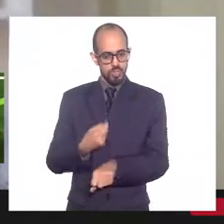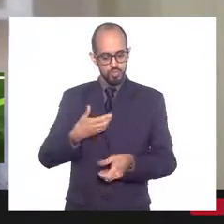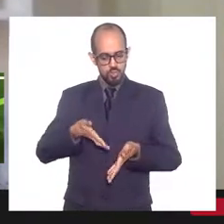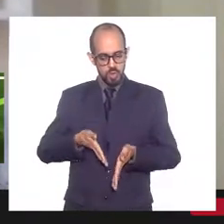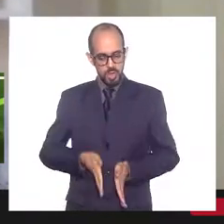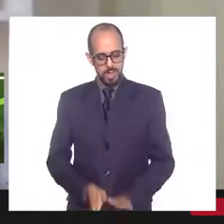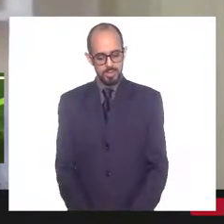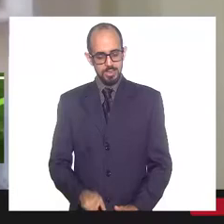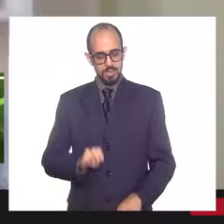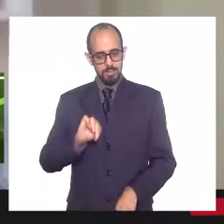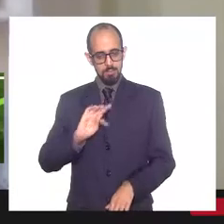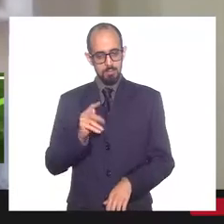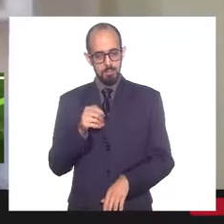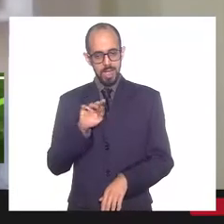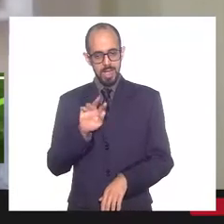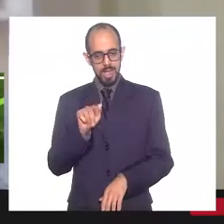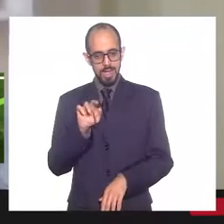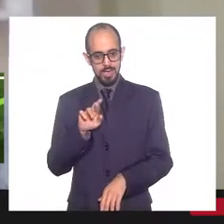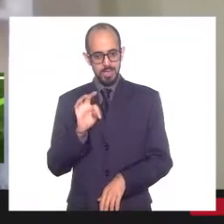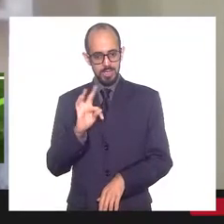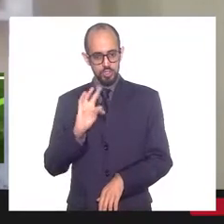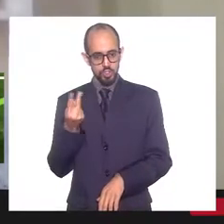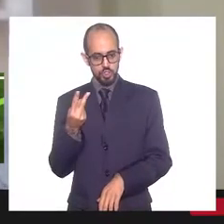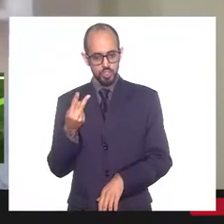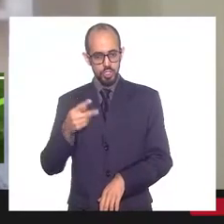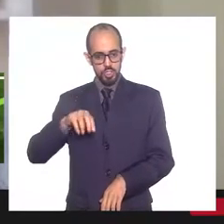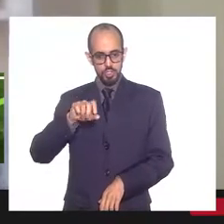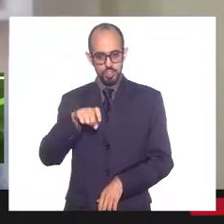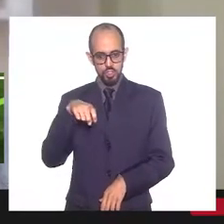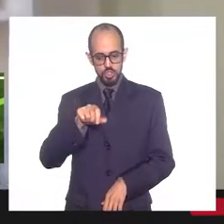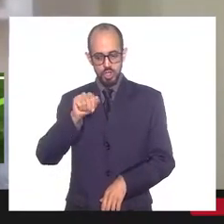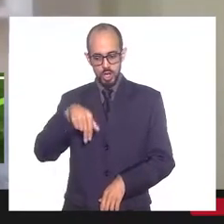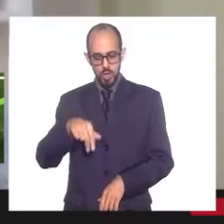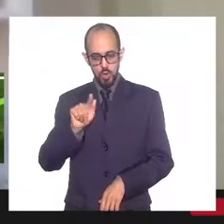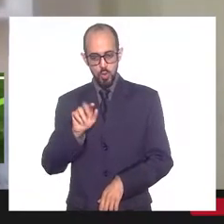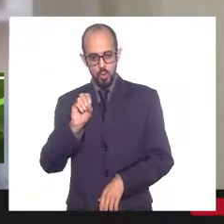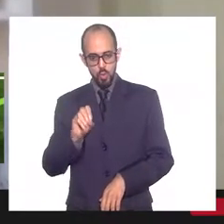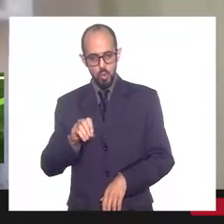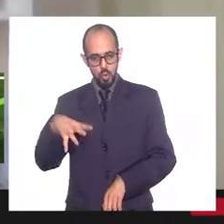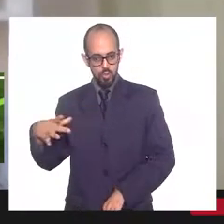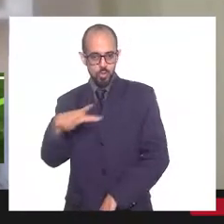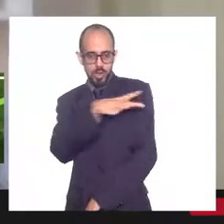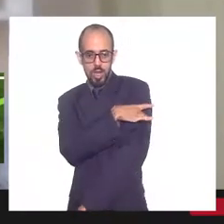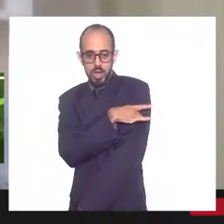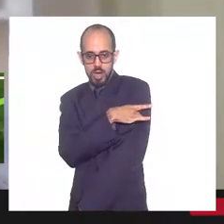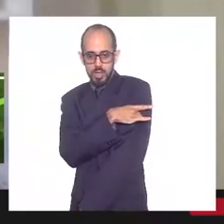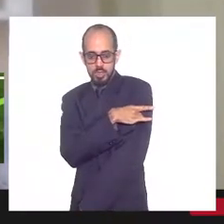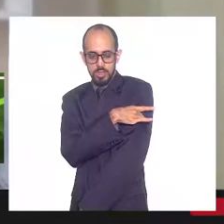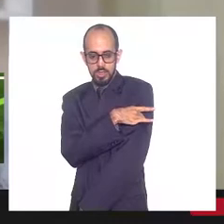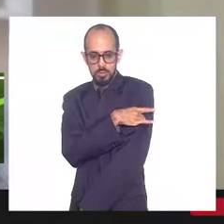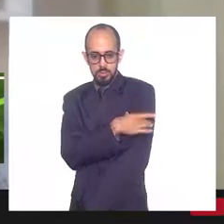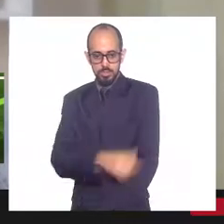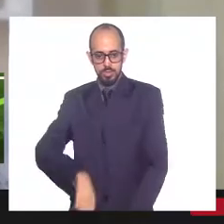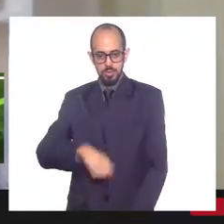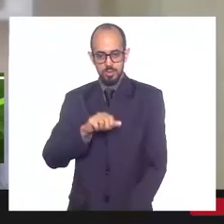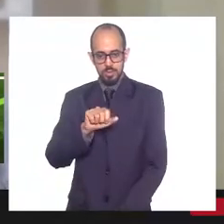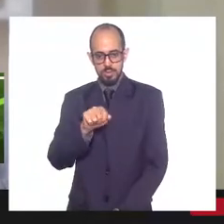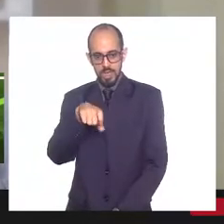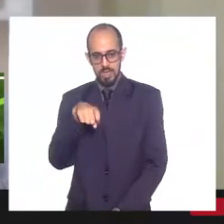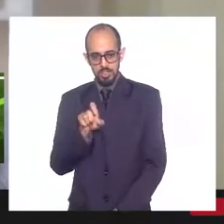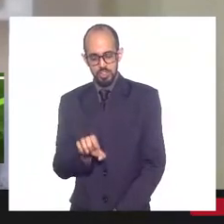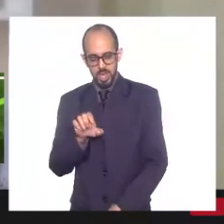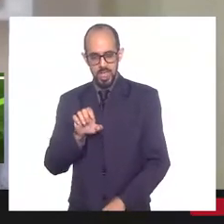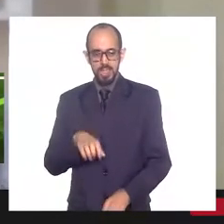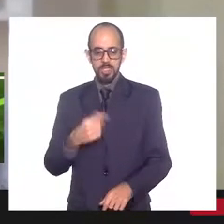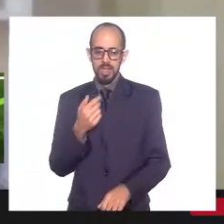Margarete de Xangô através da ministração há dez anos como a o no candomblé de nação Ketu ele Axé omó